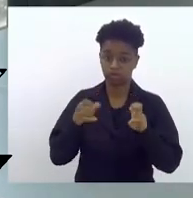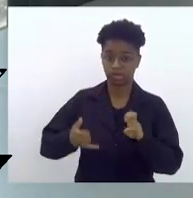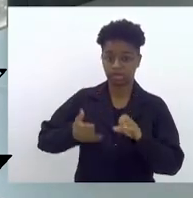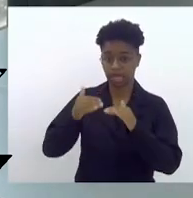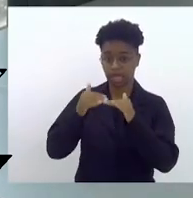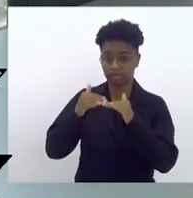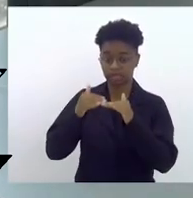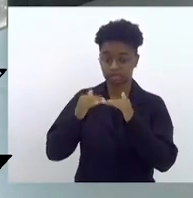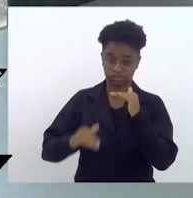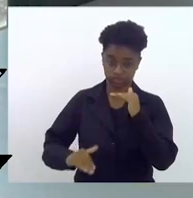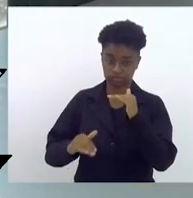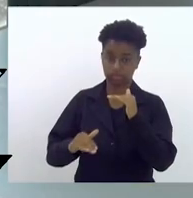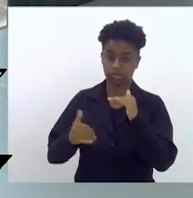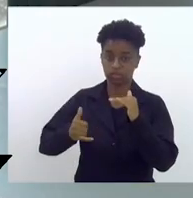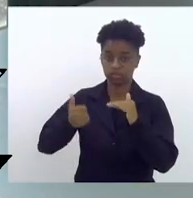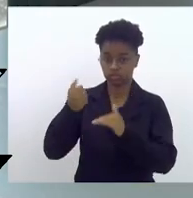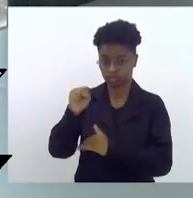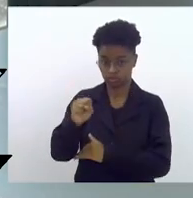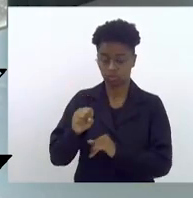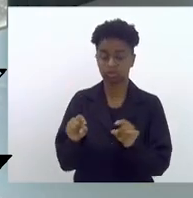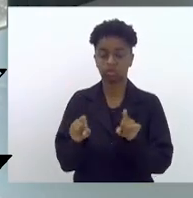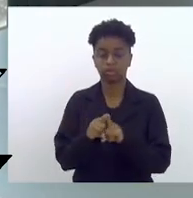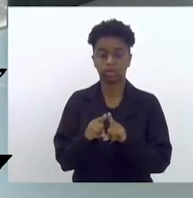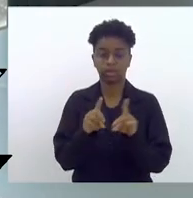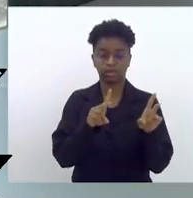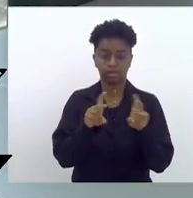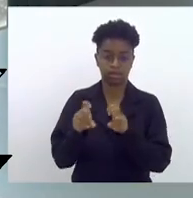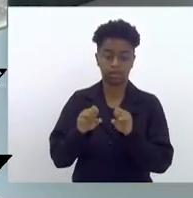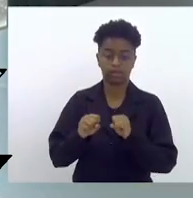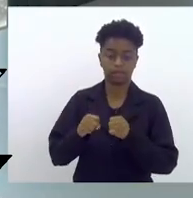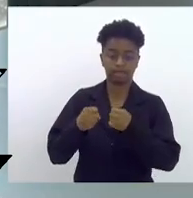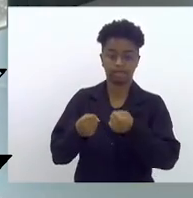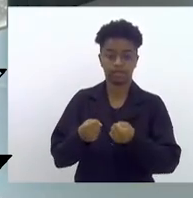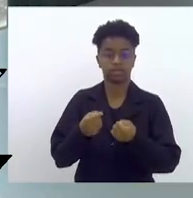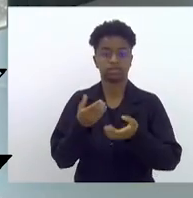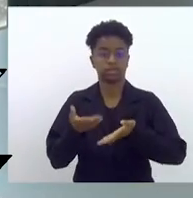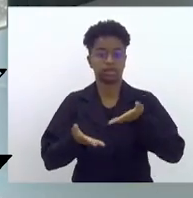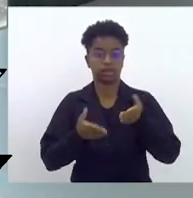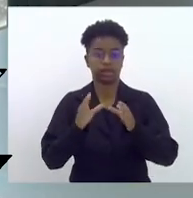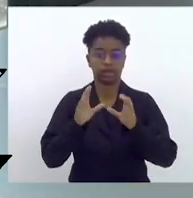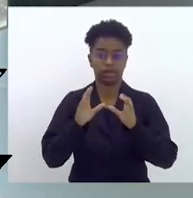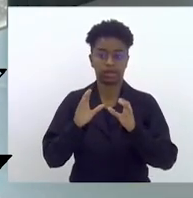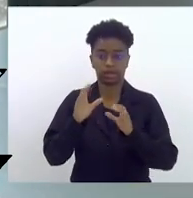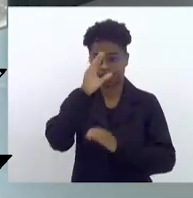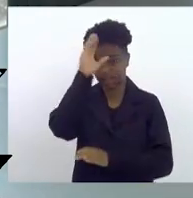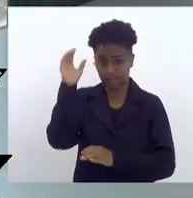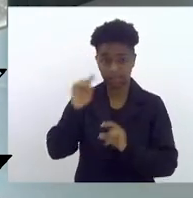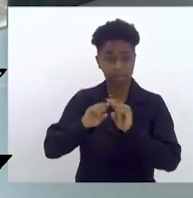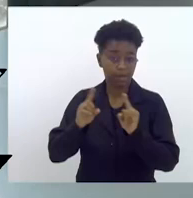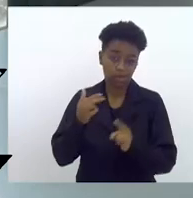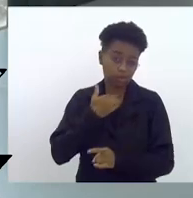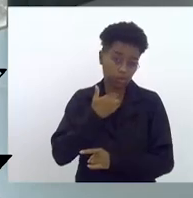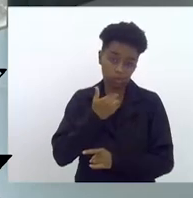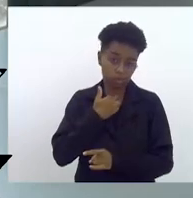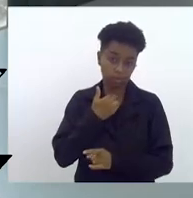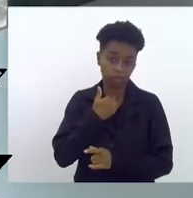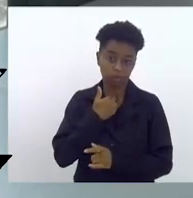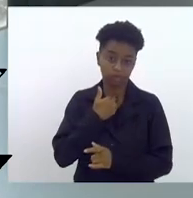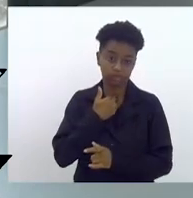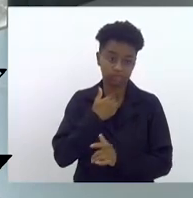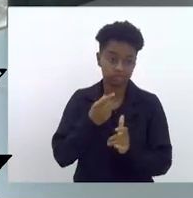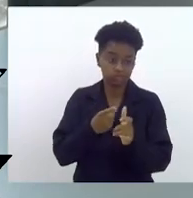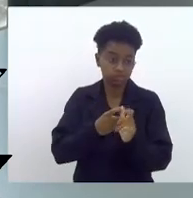idade adentra a questão da Defesa do Consumidor mas não pode definitivamente estabelecer